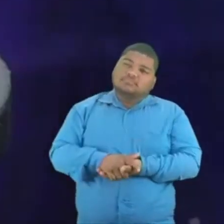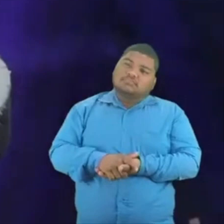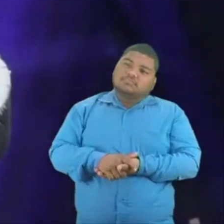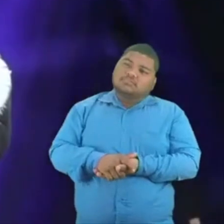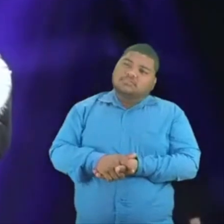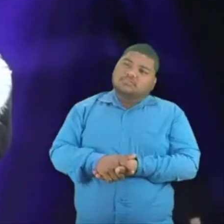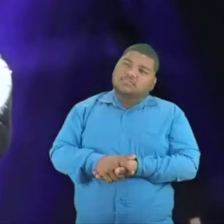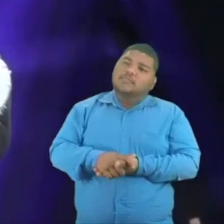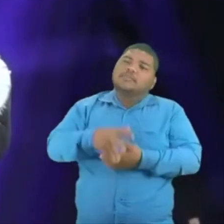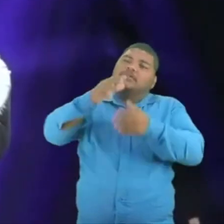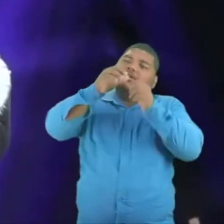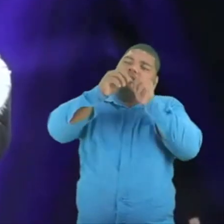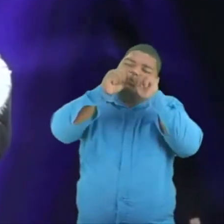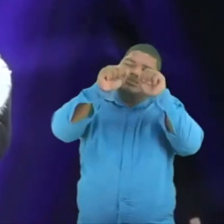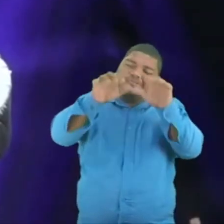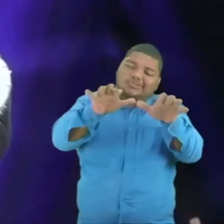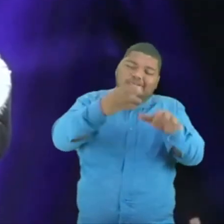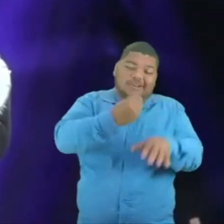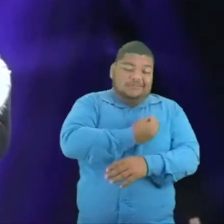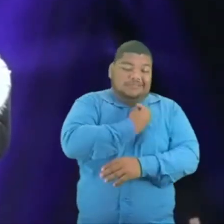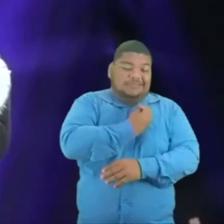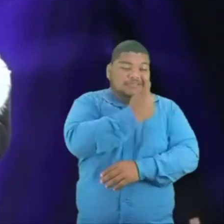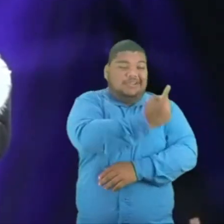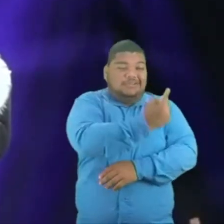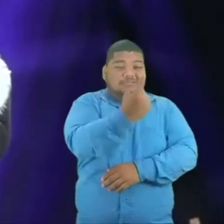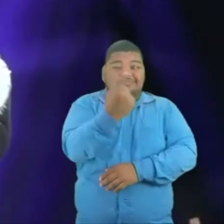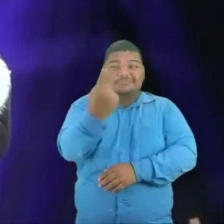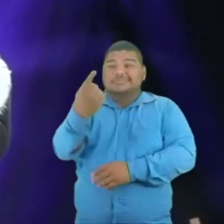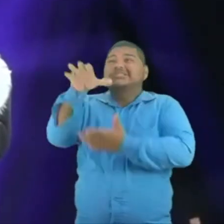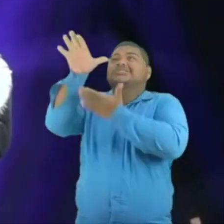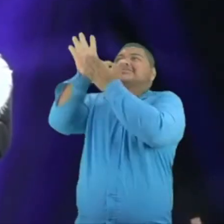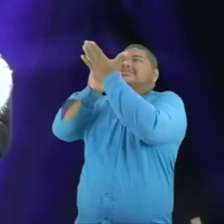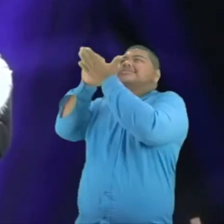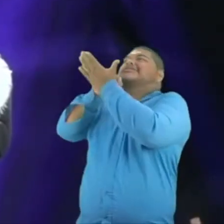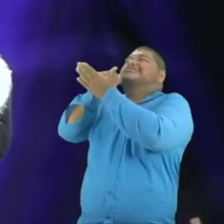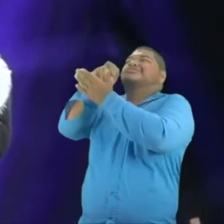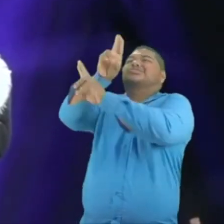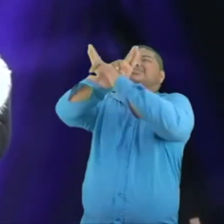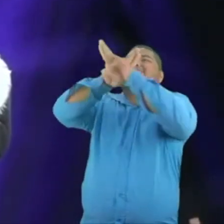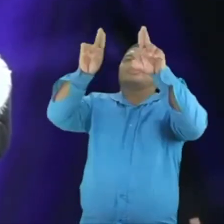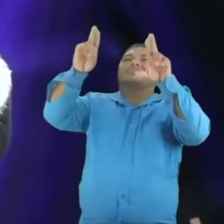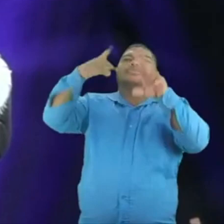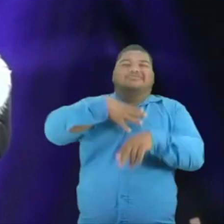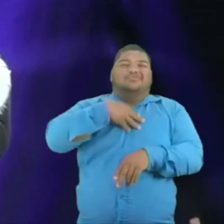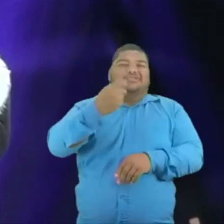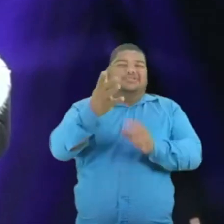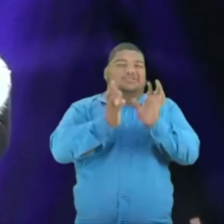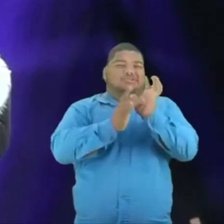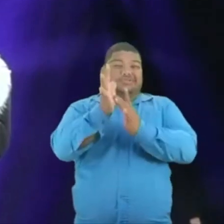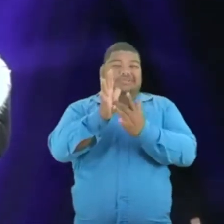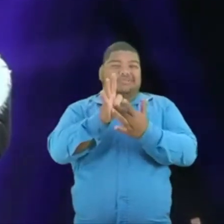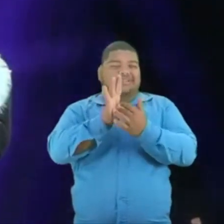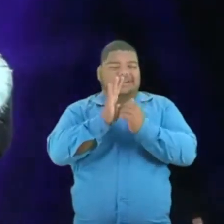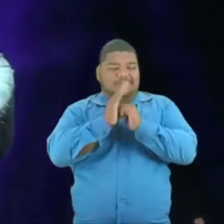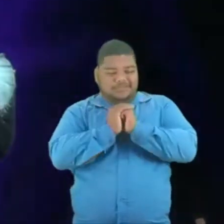Abençoe a vida de cada um. É o que nós te pedimos, no nome do Teu Filho Jesus. Amém, Senhor.